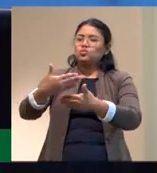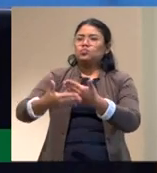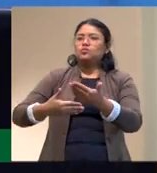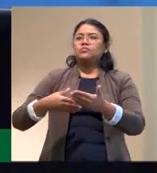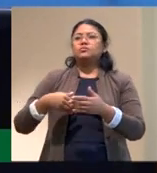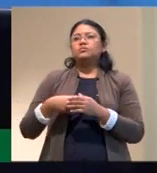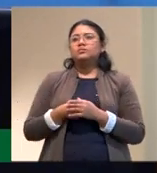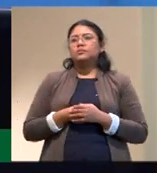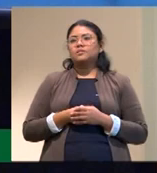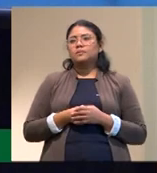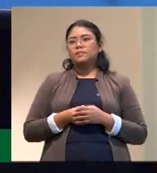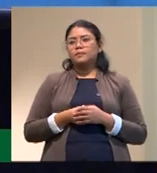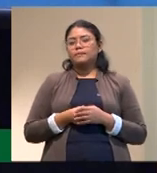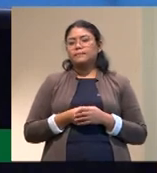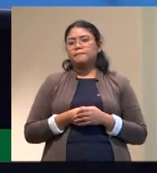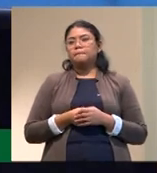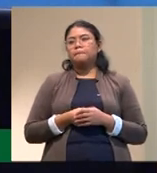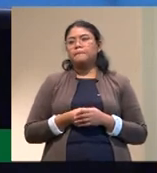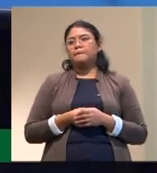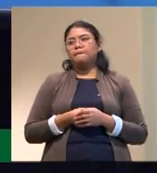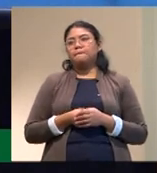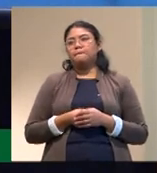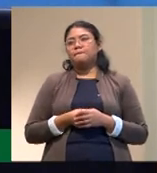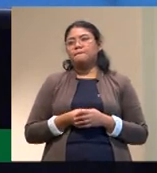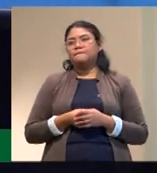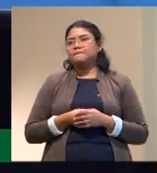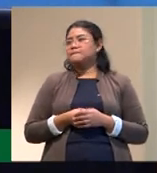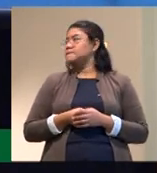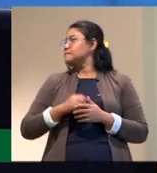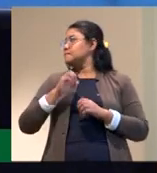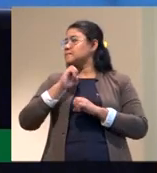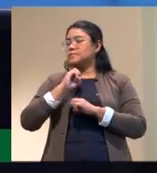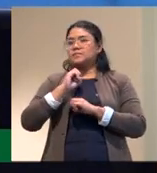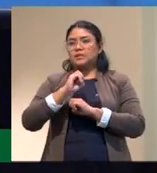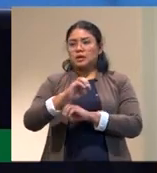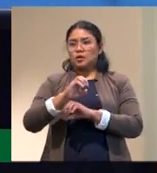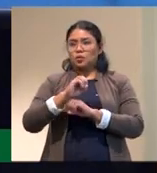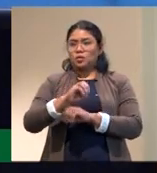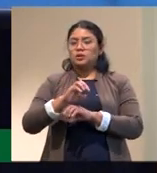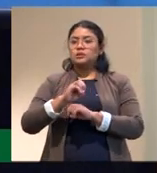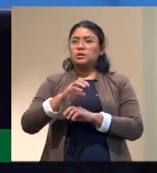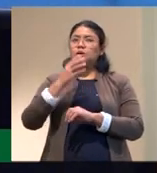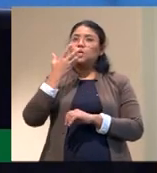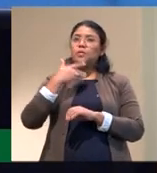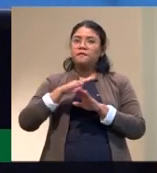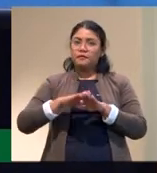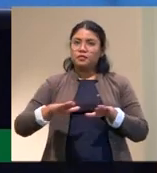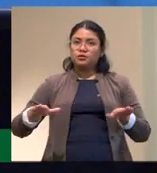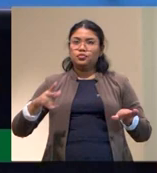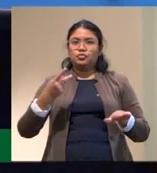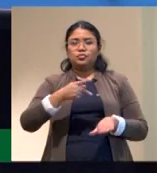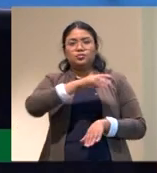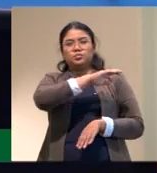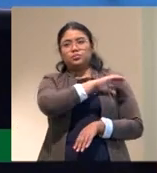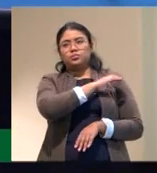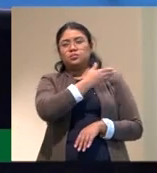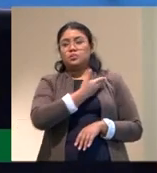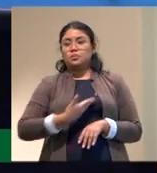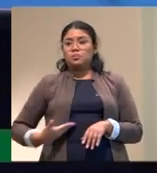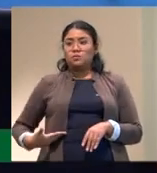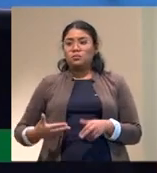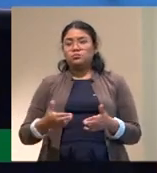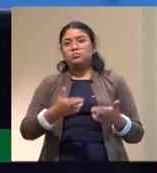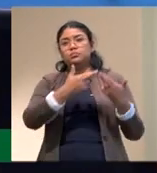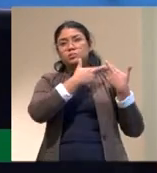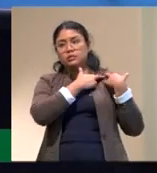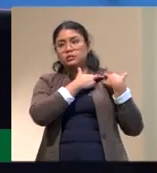colocava em causa à medida que a educação infantil foi se instalando no sistema público, como dever do Estado à